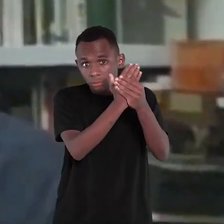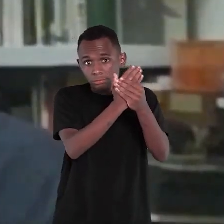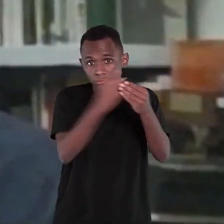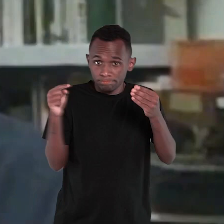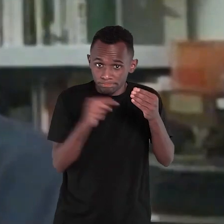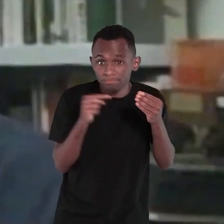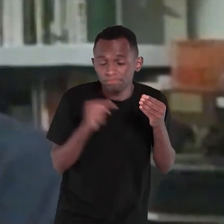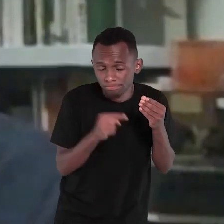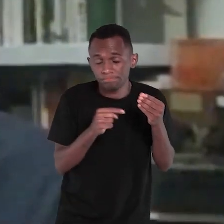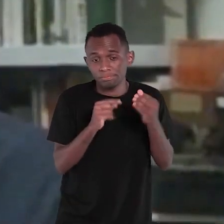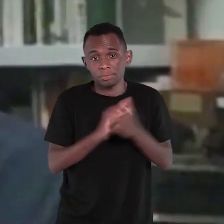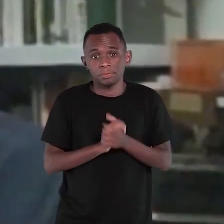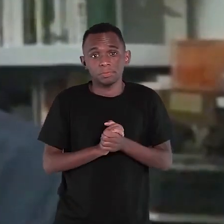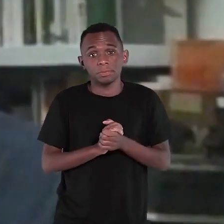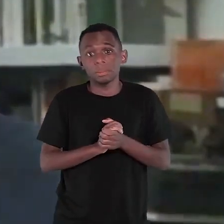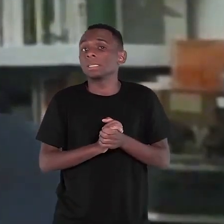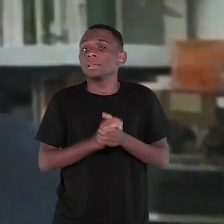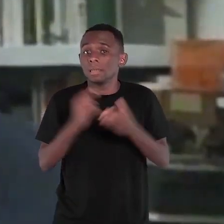são bibliotecas